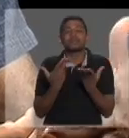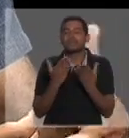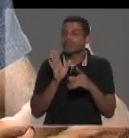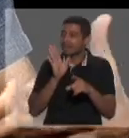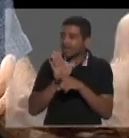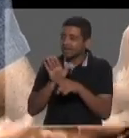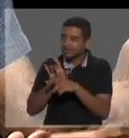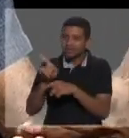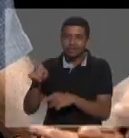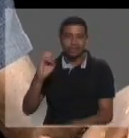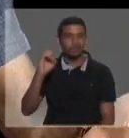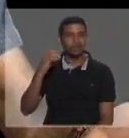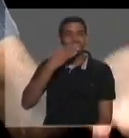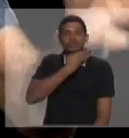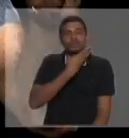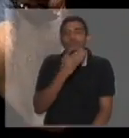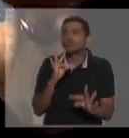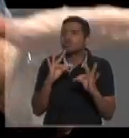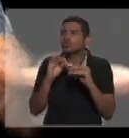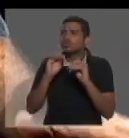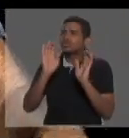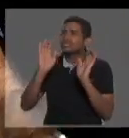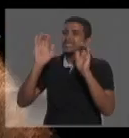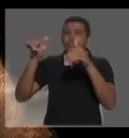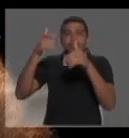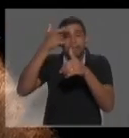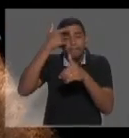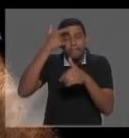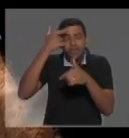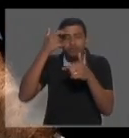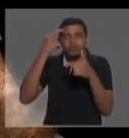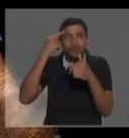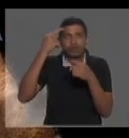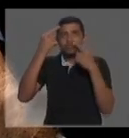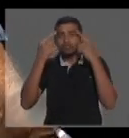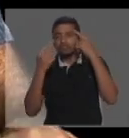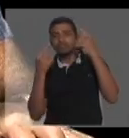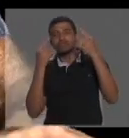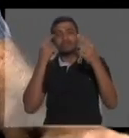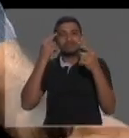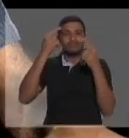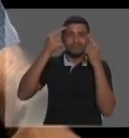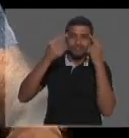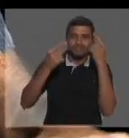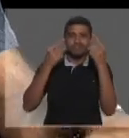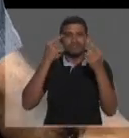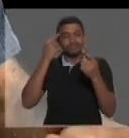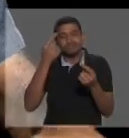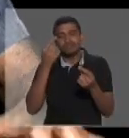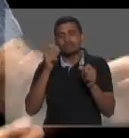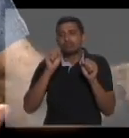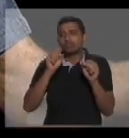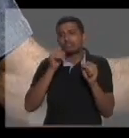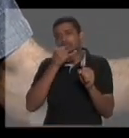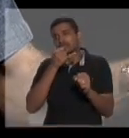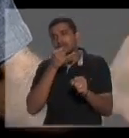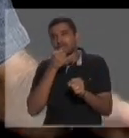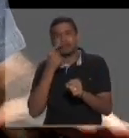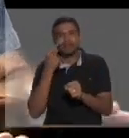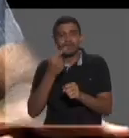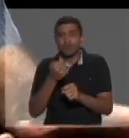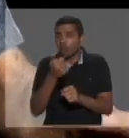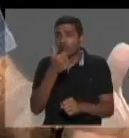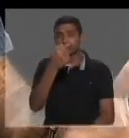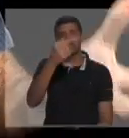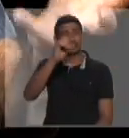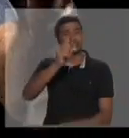verdade, era dar uma oportunidade para essas lembranças que estavam ali embaixo, né, em algum momento, né, durante